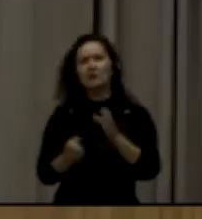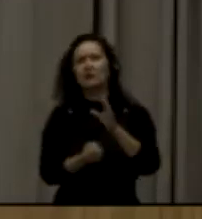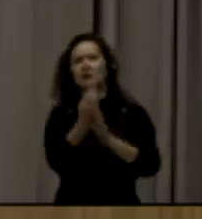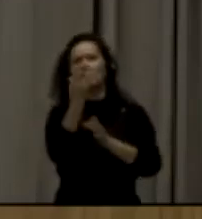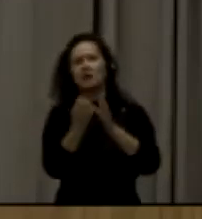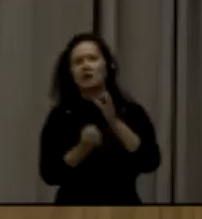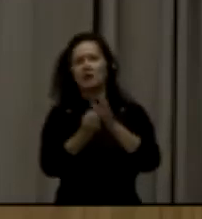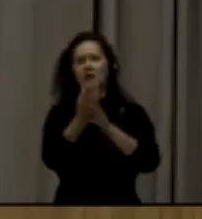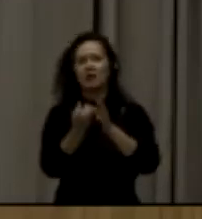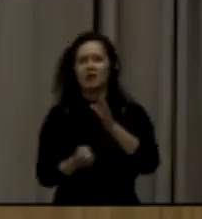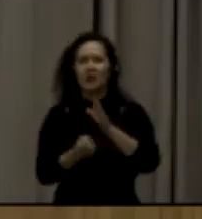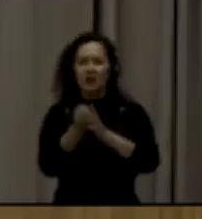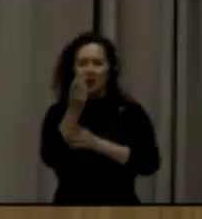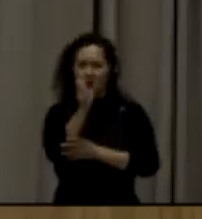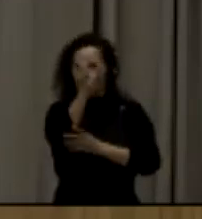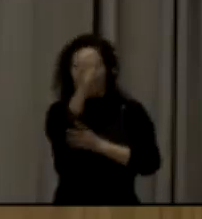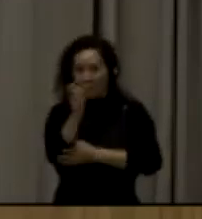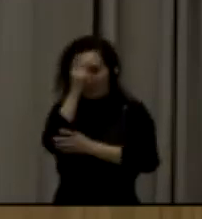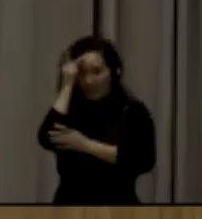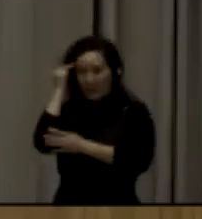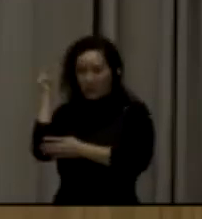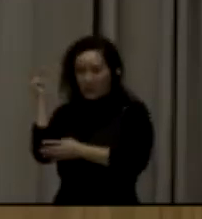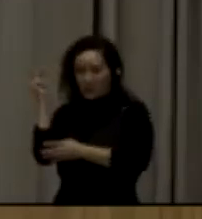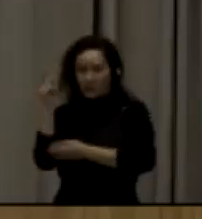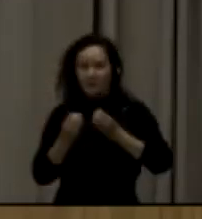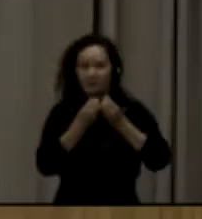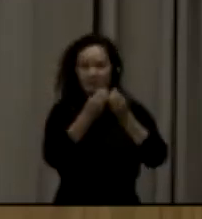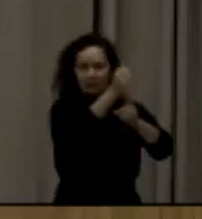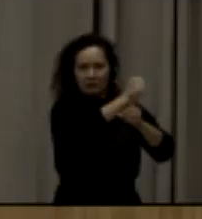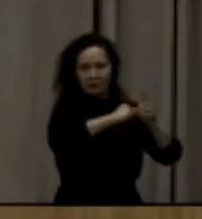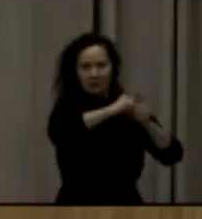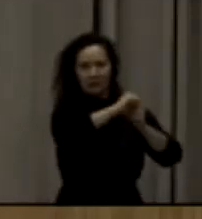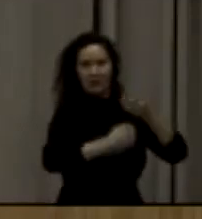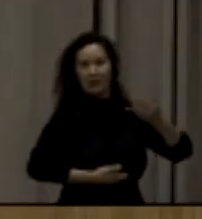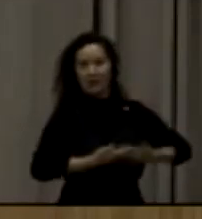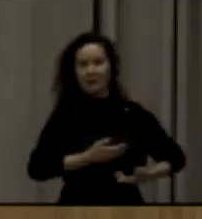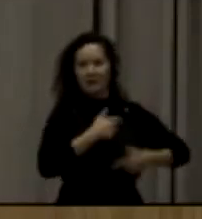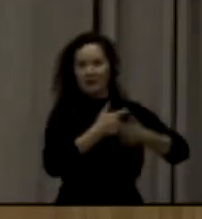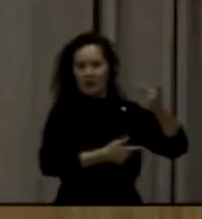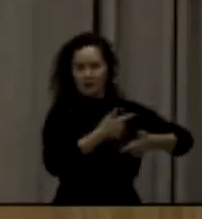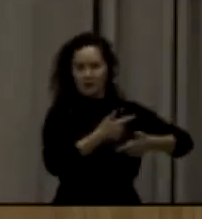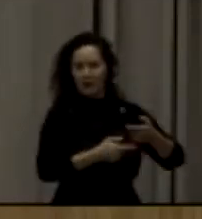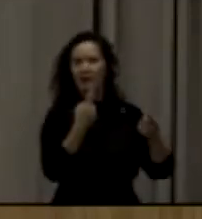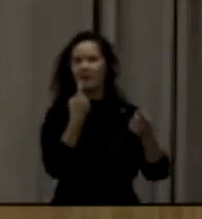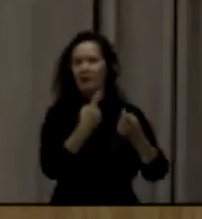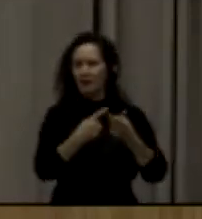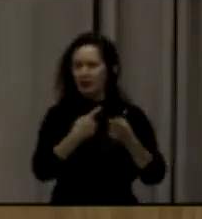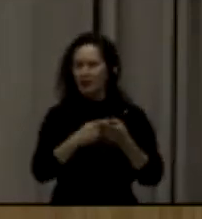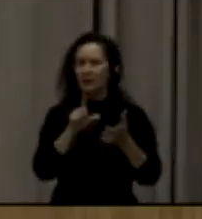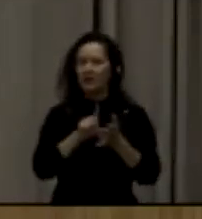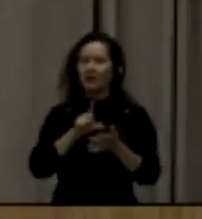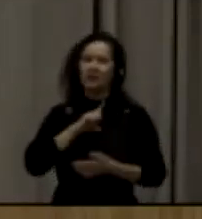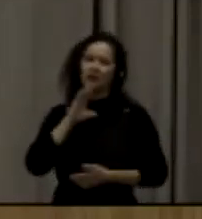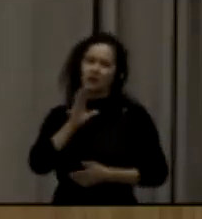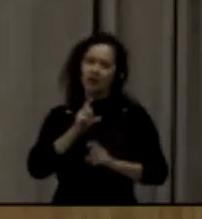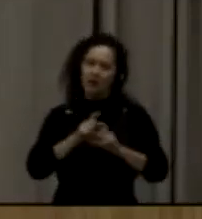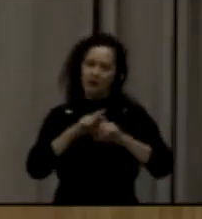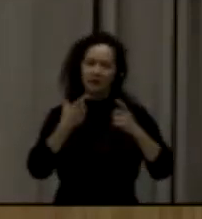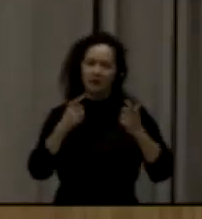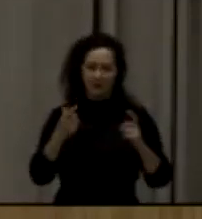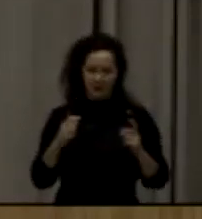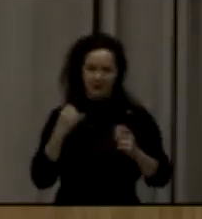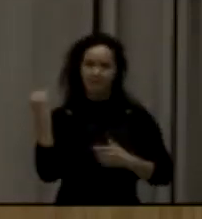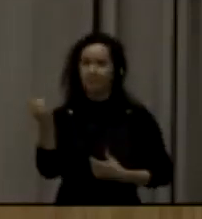criar recursos humanos para a sociedade. Por quê? Porque houve um